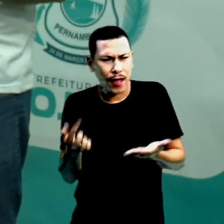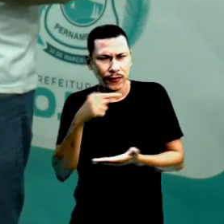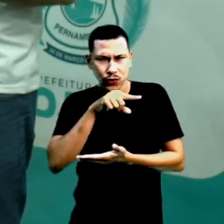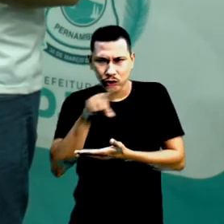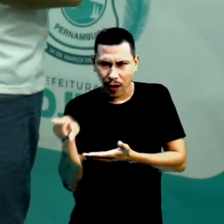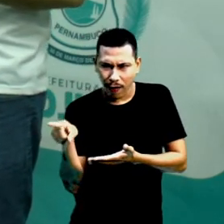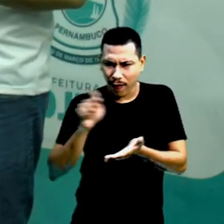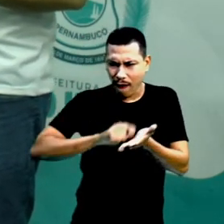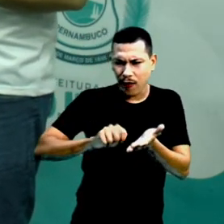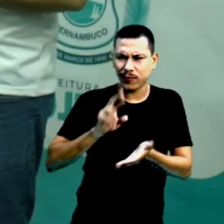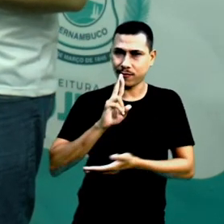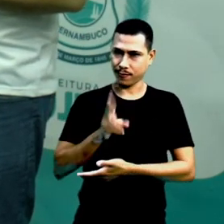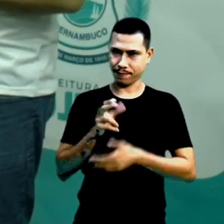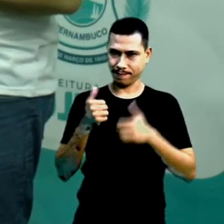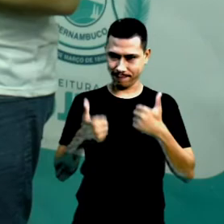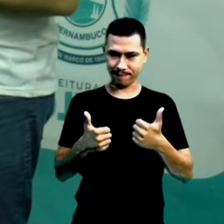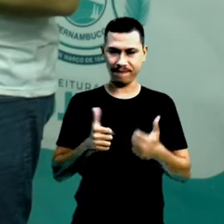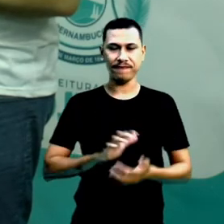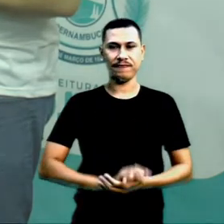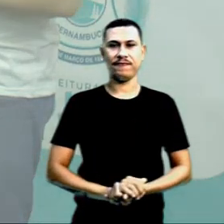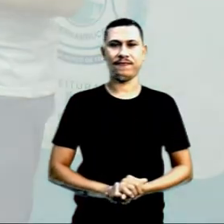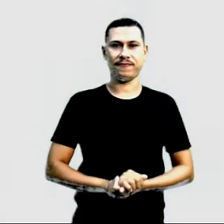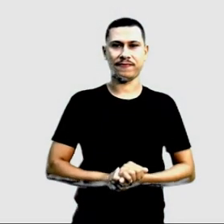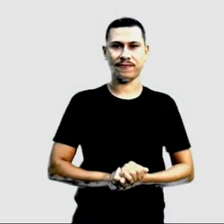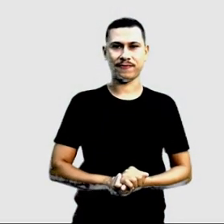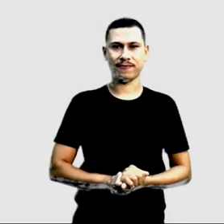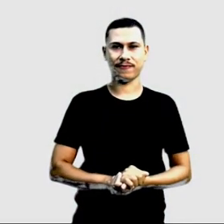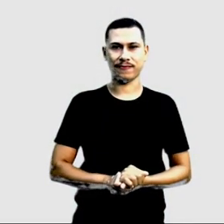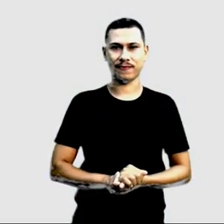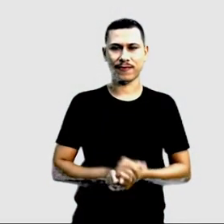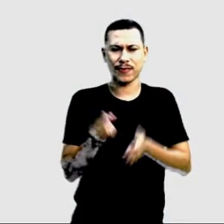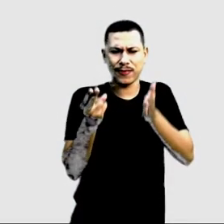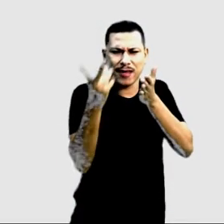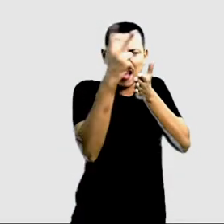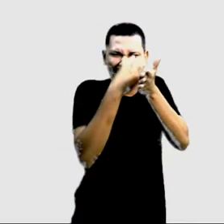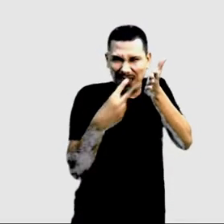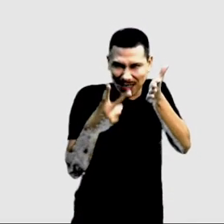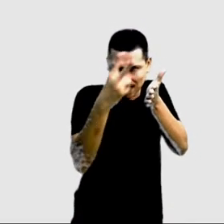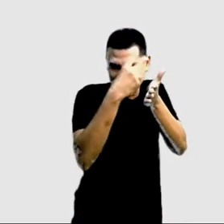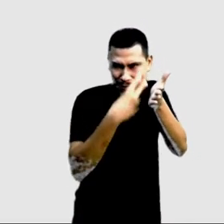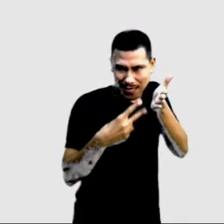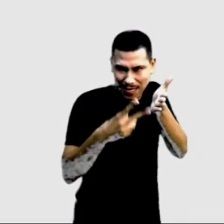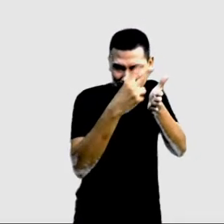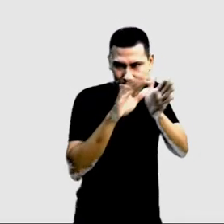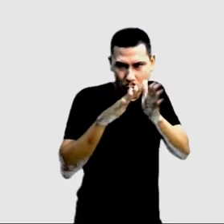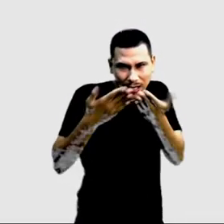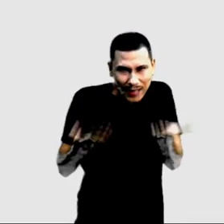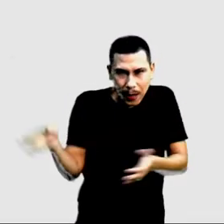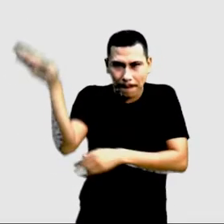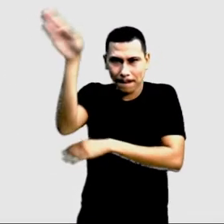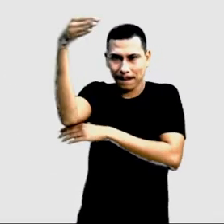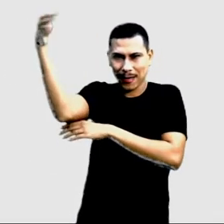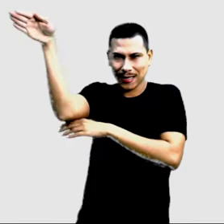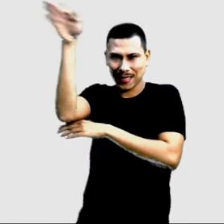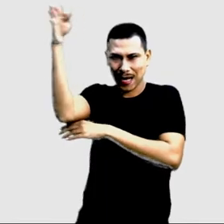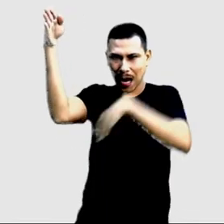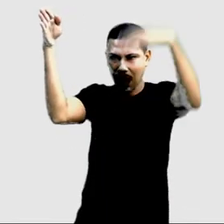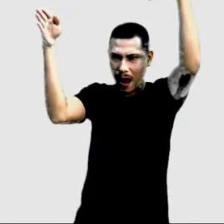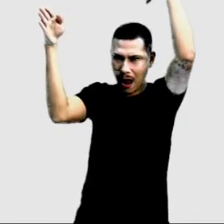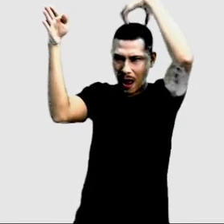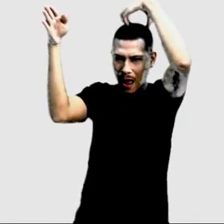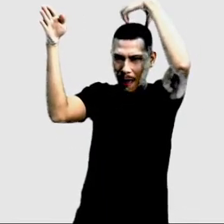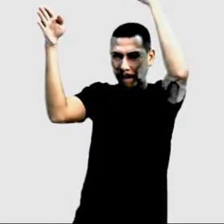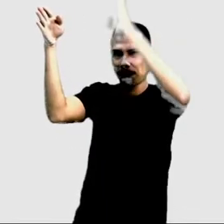de vocês e respondam o seguinte: desenhe e pinte em seu caderno a bandeira do Império do Brasil